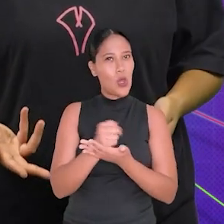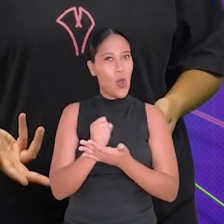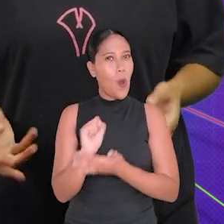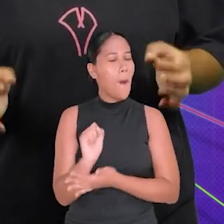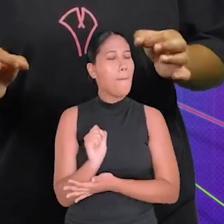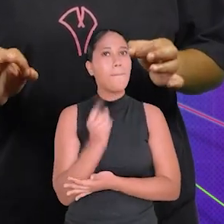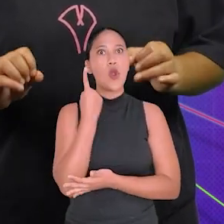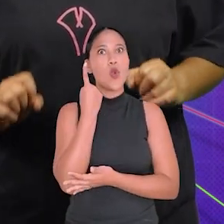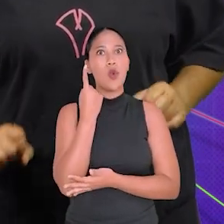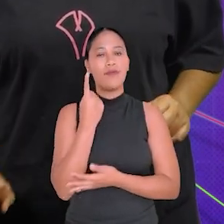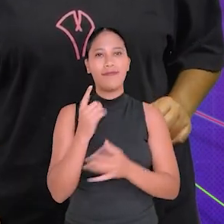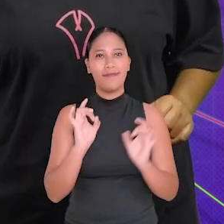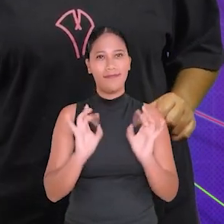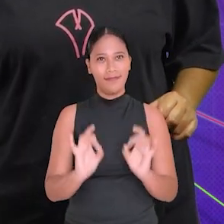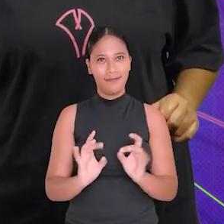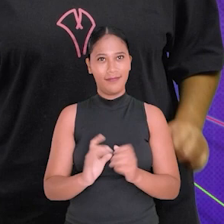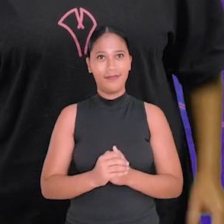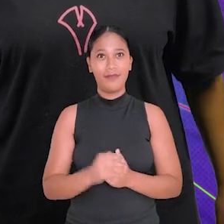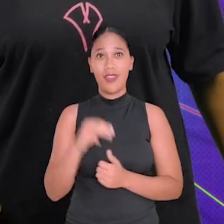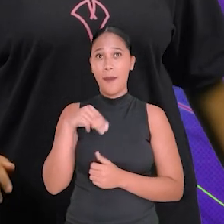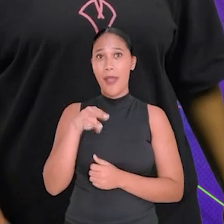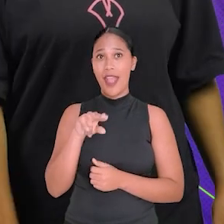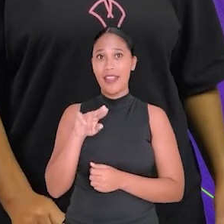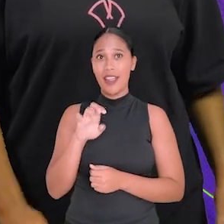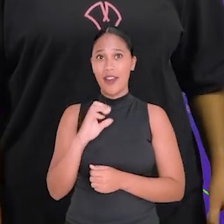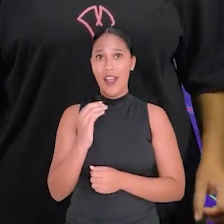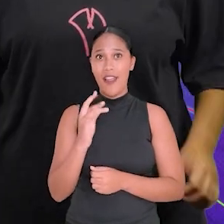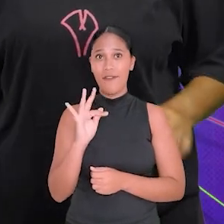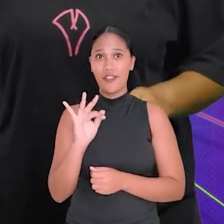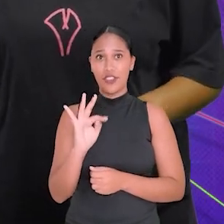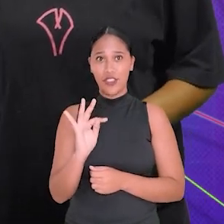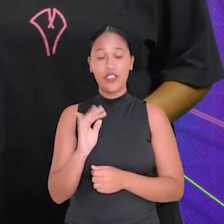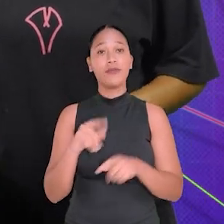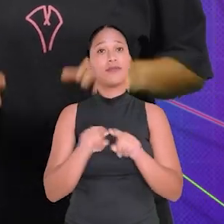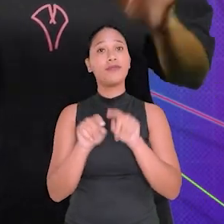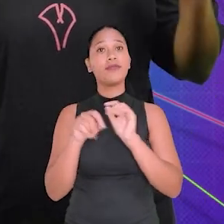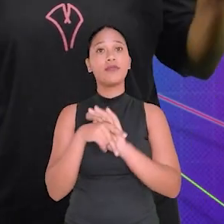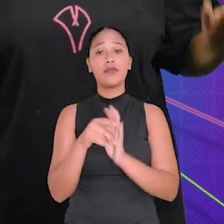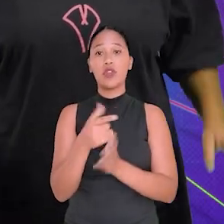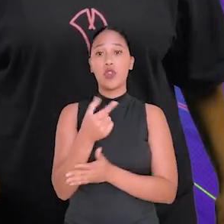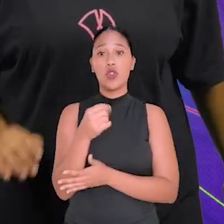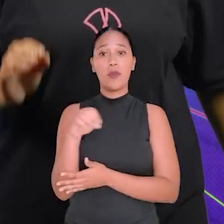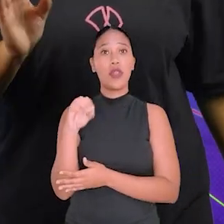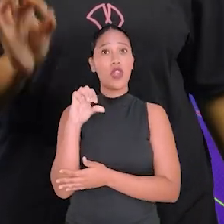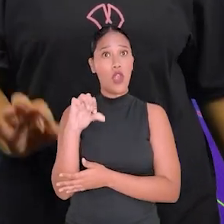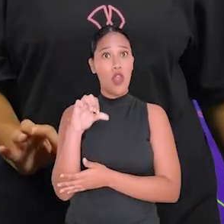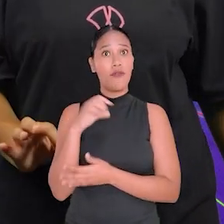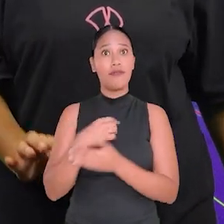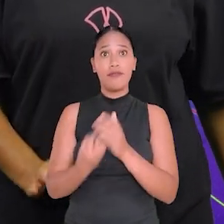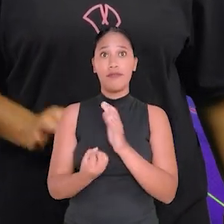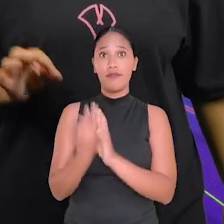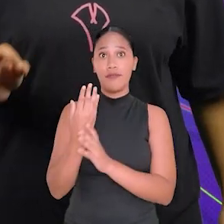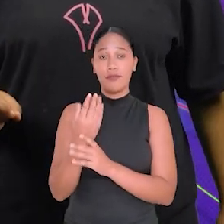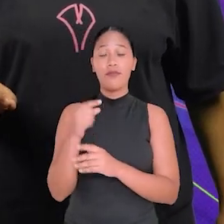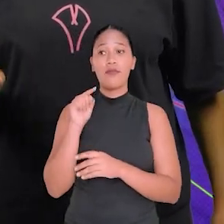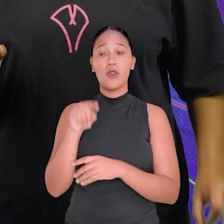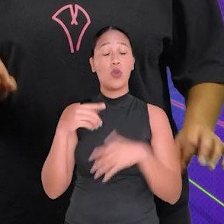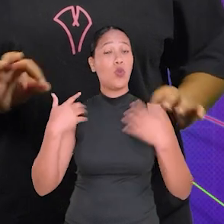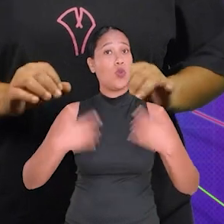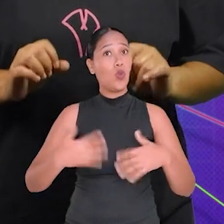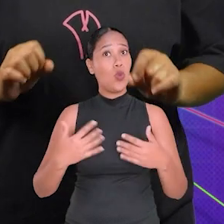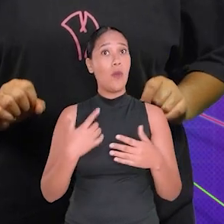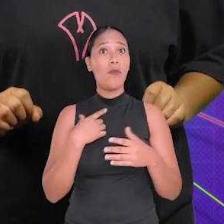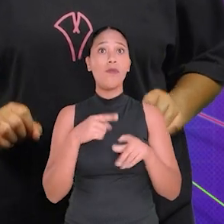experiência do jogo única e memorável. O Minecraft é um jogo eletrônico de mundo aberto, lançado em 2009, desenvolvido